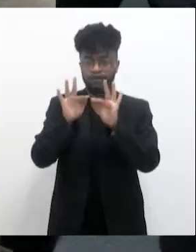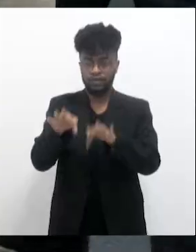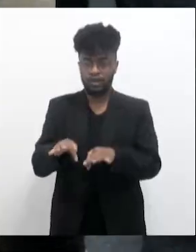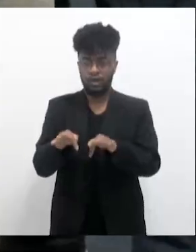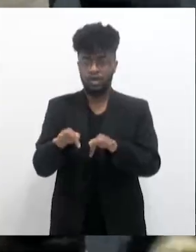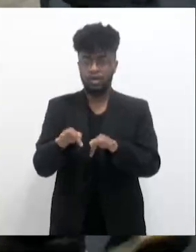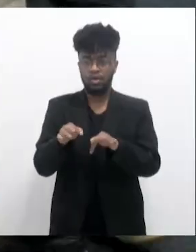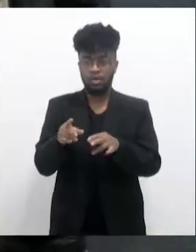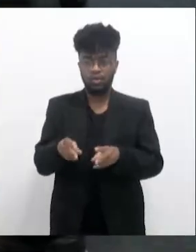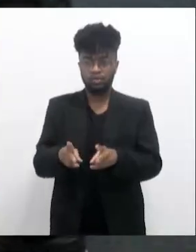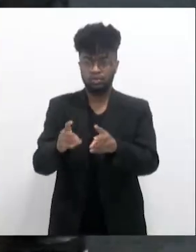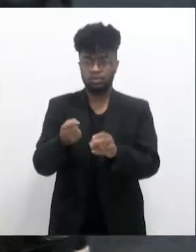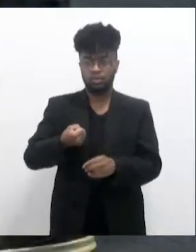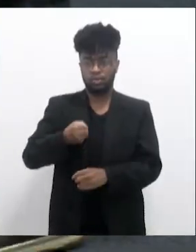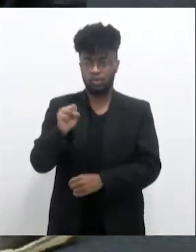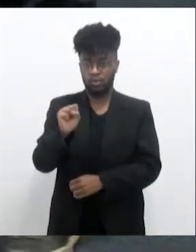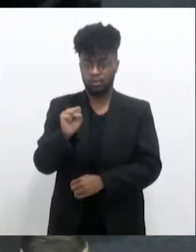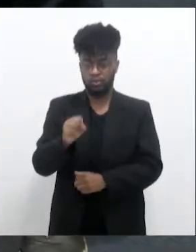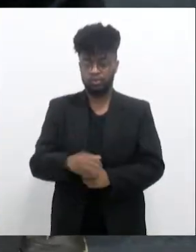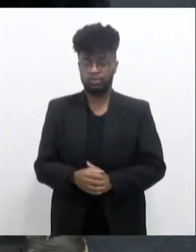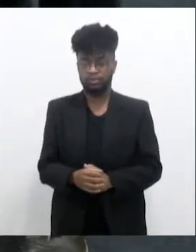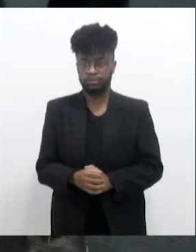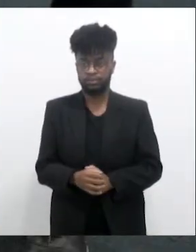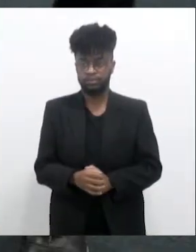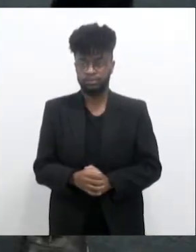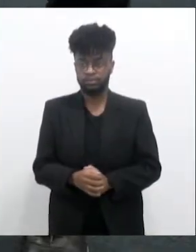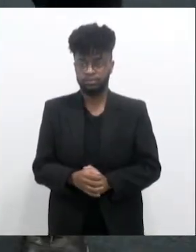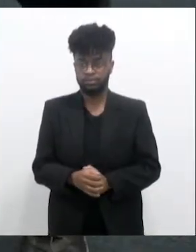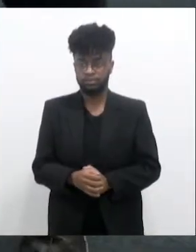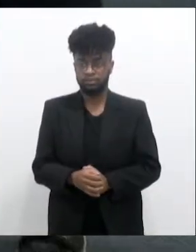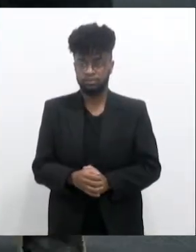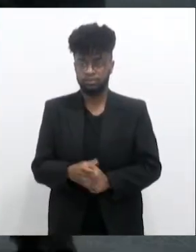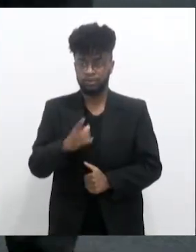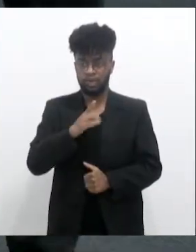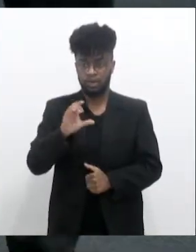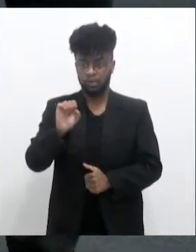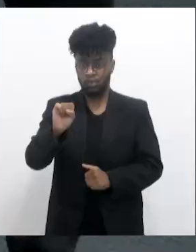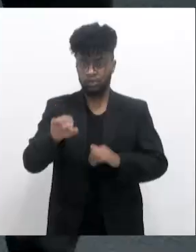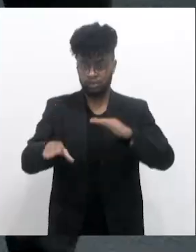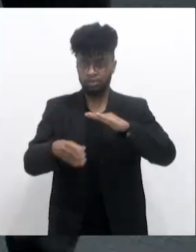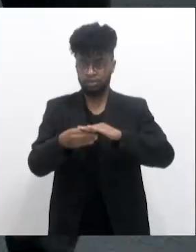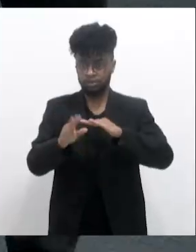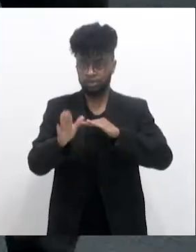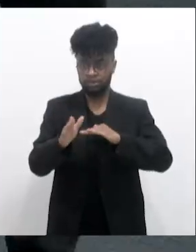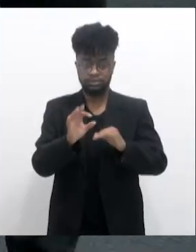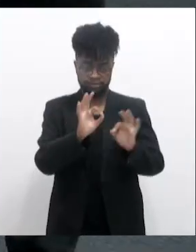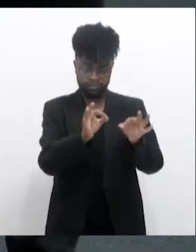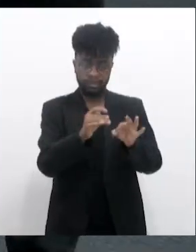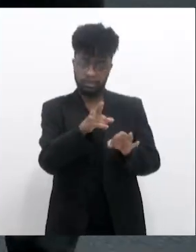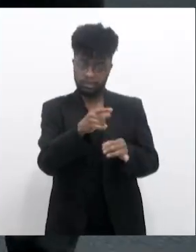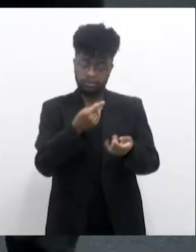para o ponto 8. Já tem 8 emendas já. Isso, justamente ele